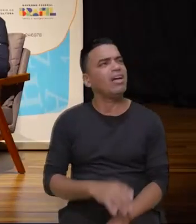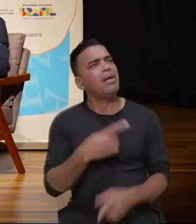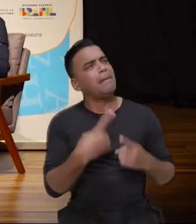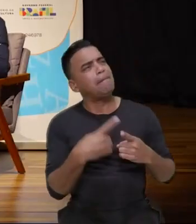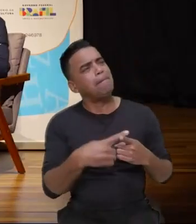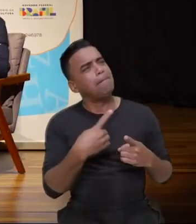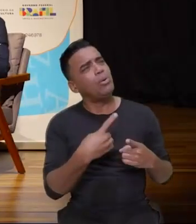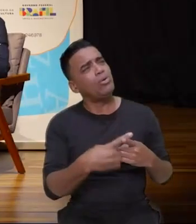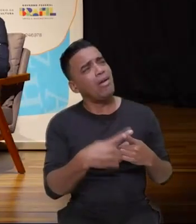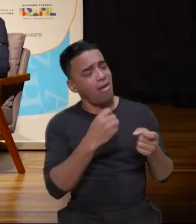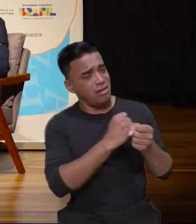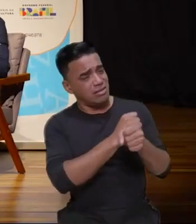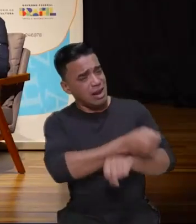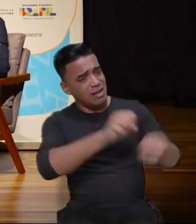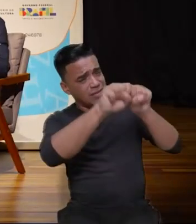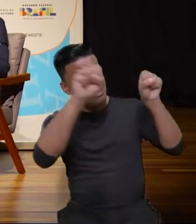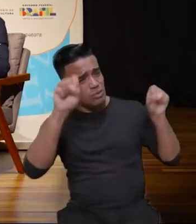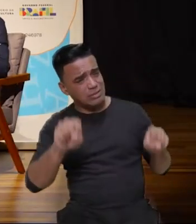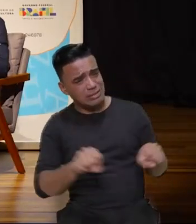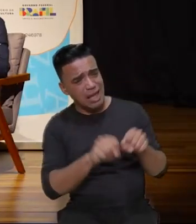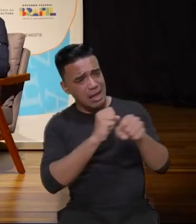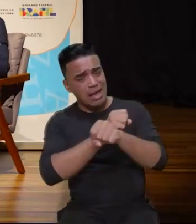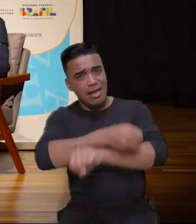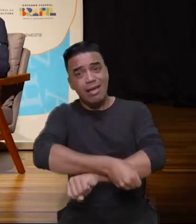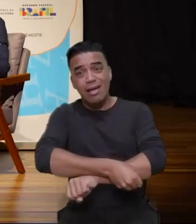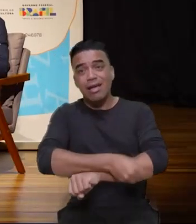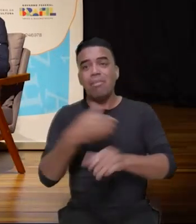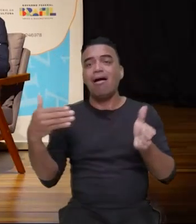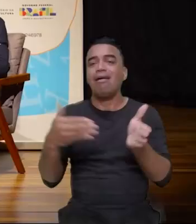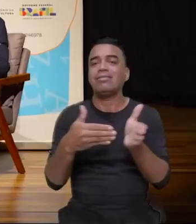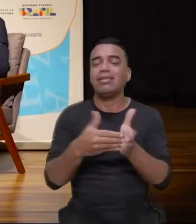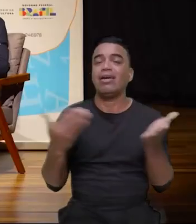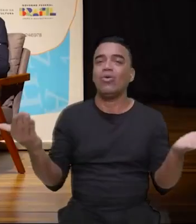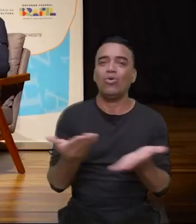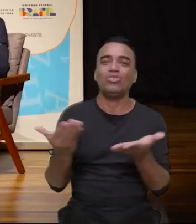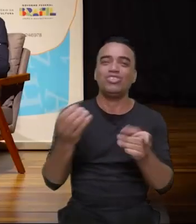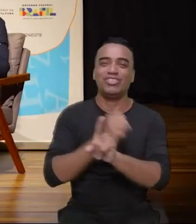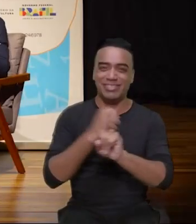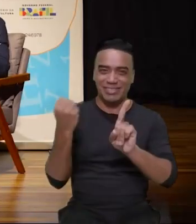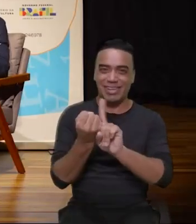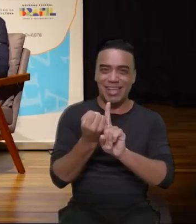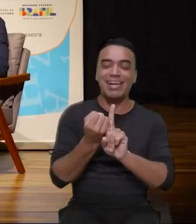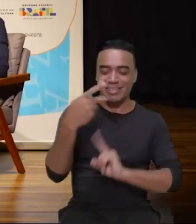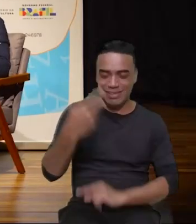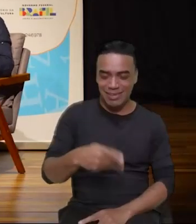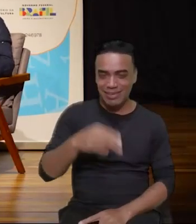Porque a escravização, e hoje ainda a sociedade brasileira,